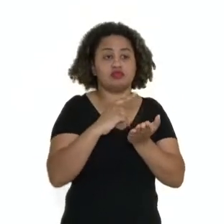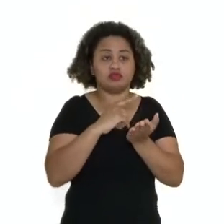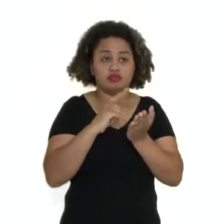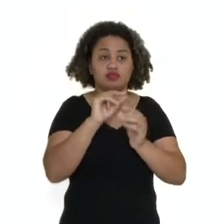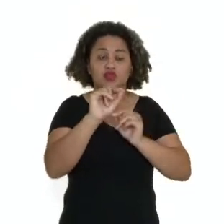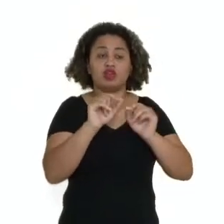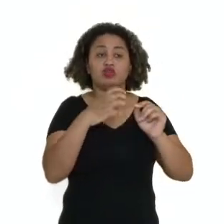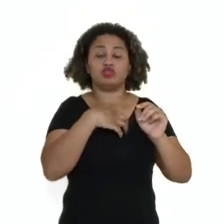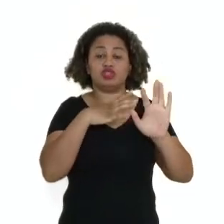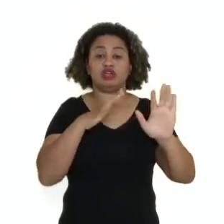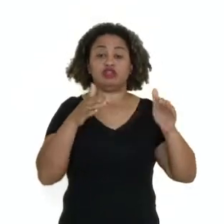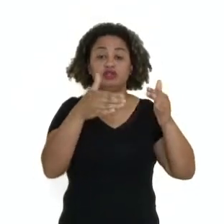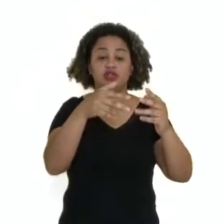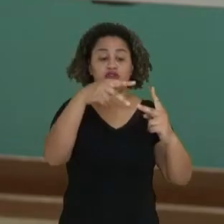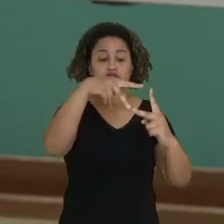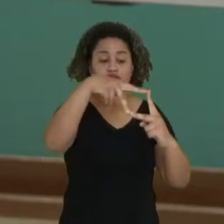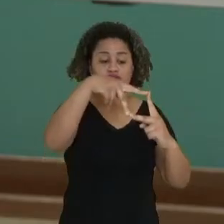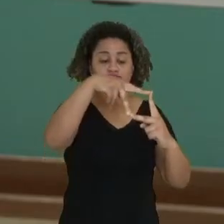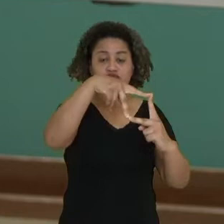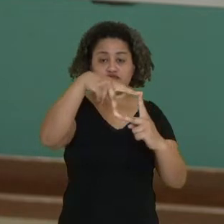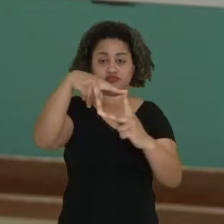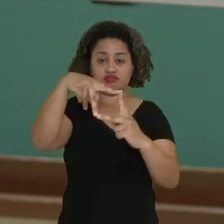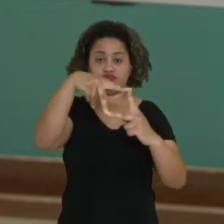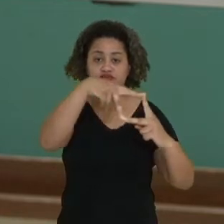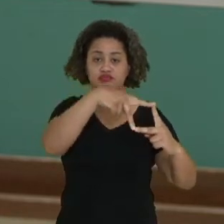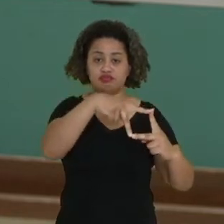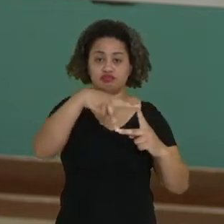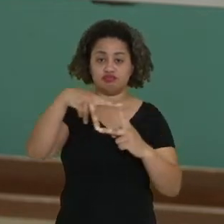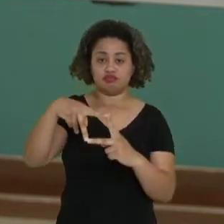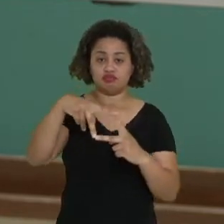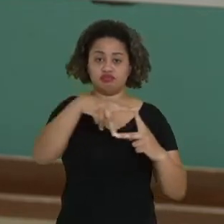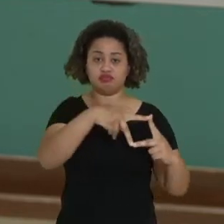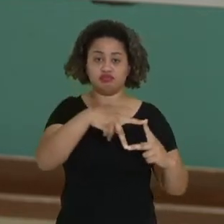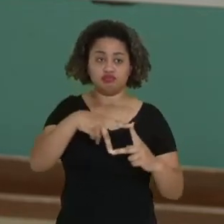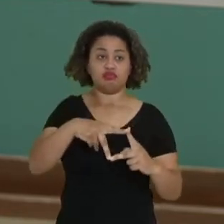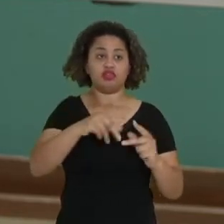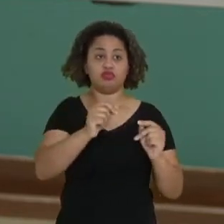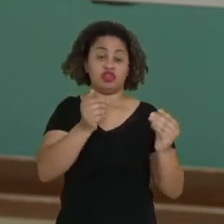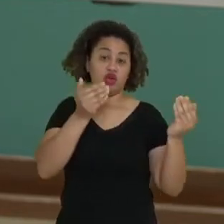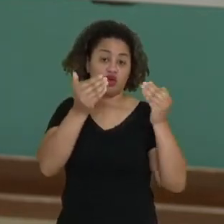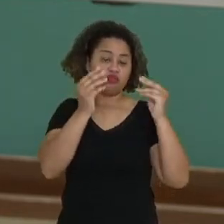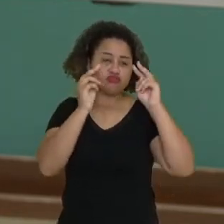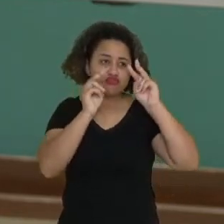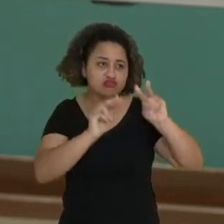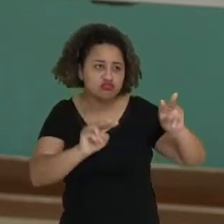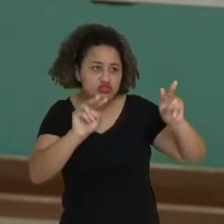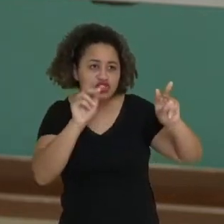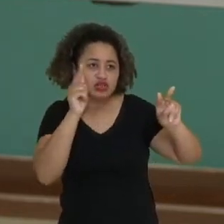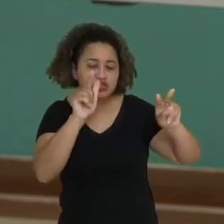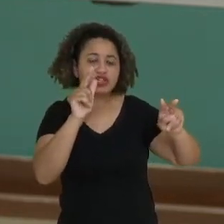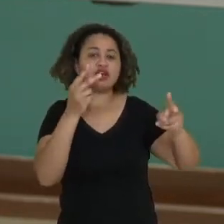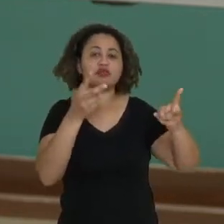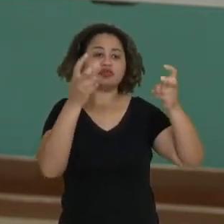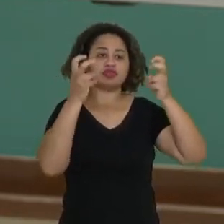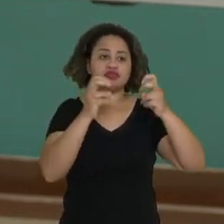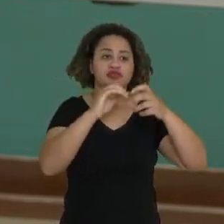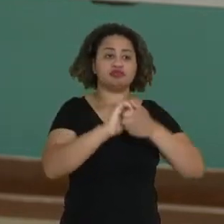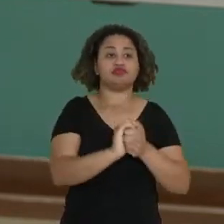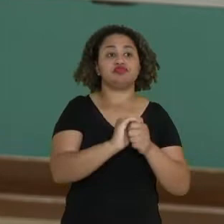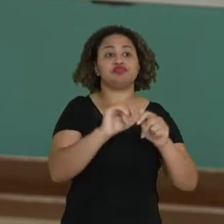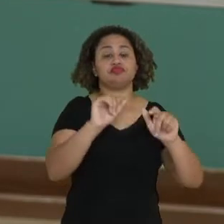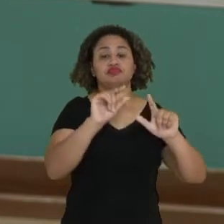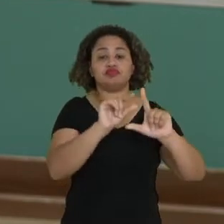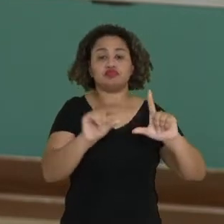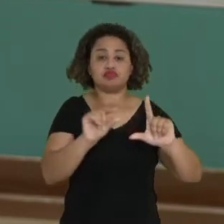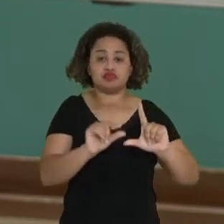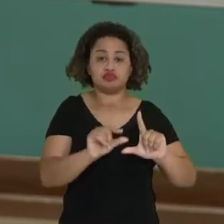formato específico, nesse formato aqui de quadradinhos, para você até poder comparar visualmente. Legendas. Então,